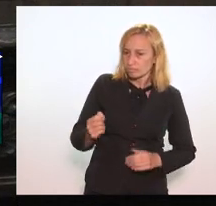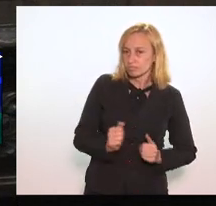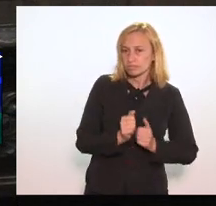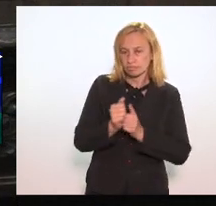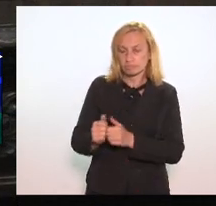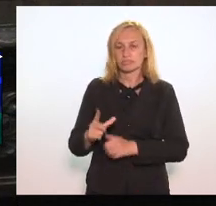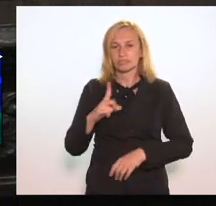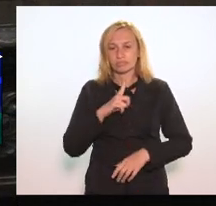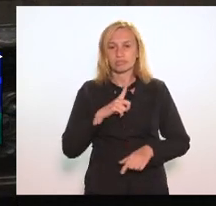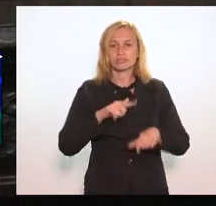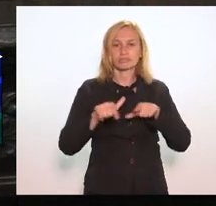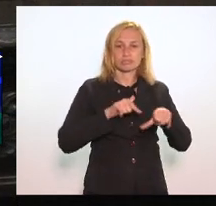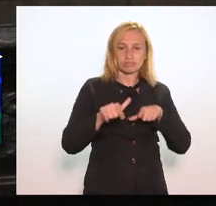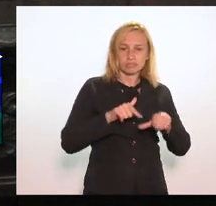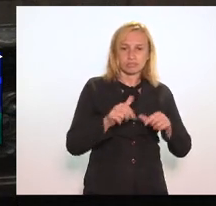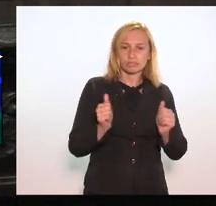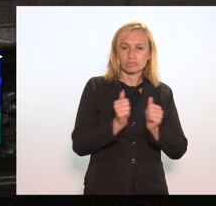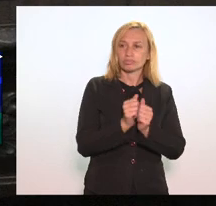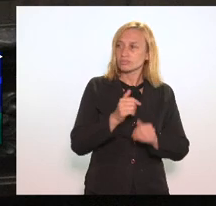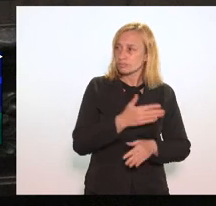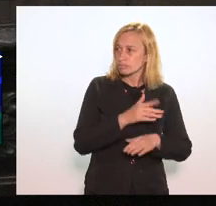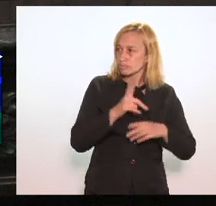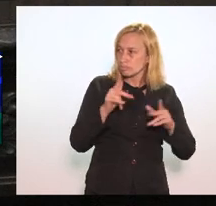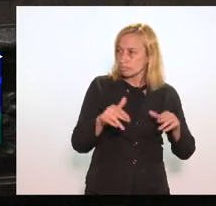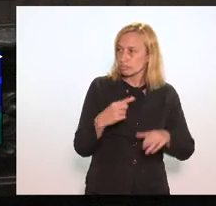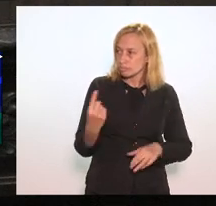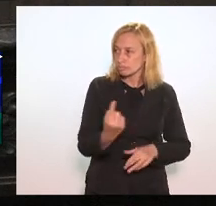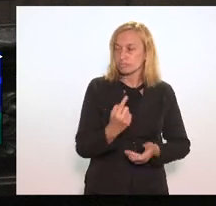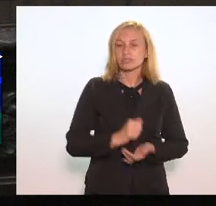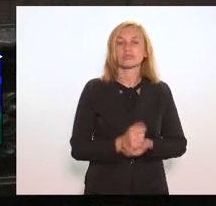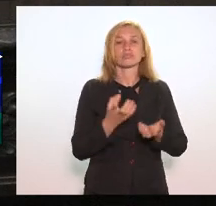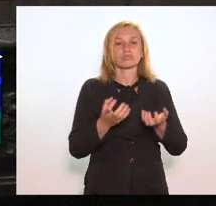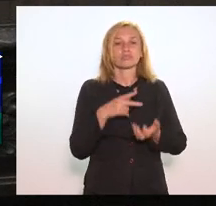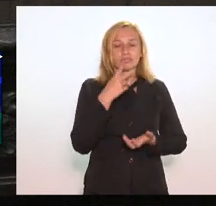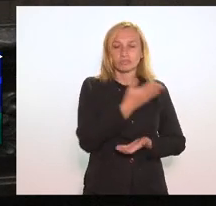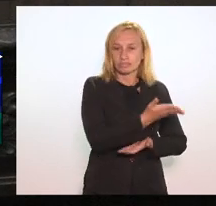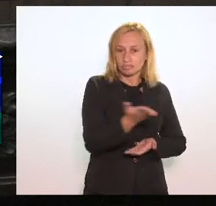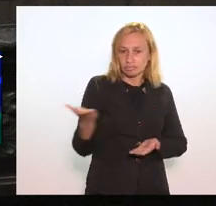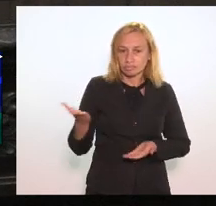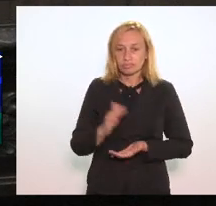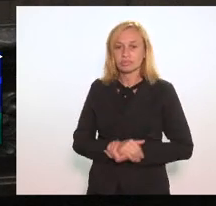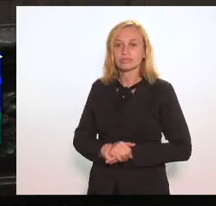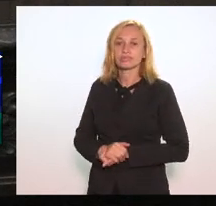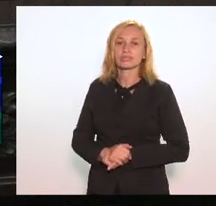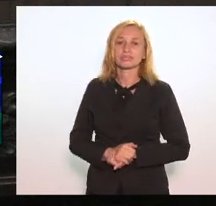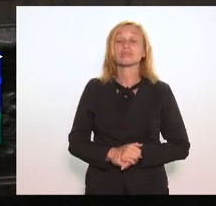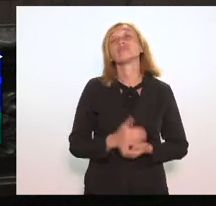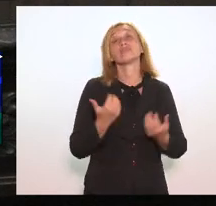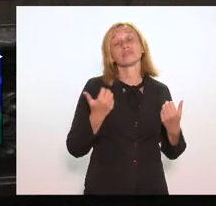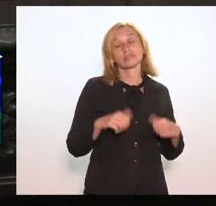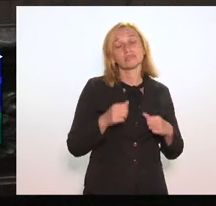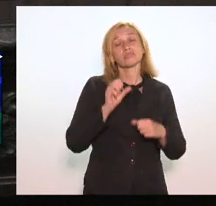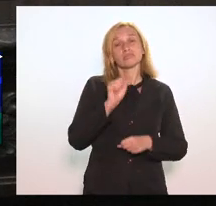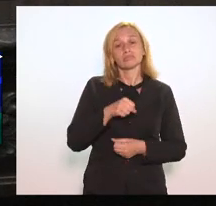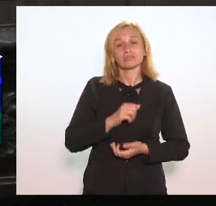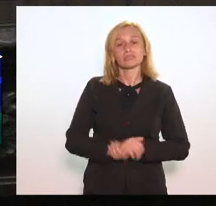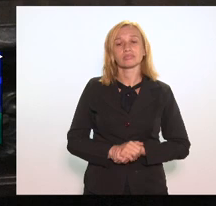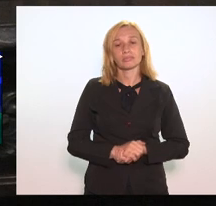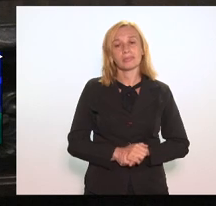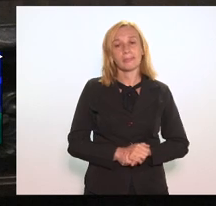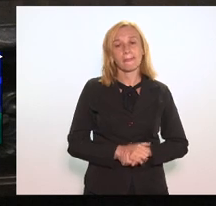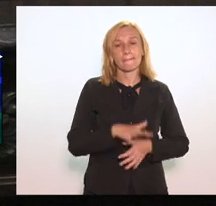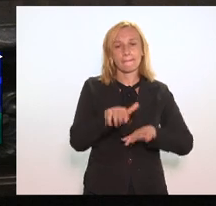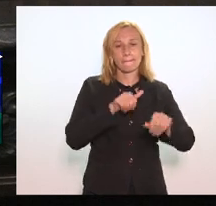tiveram trabalhando como todos aqui eu quero dizer a todos vocês que precisamos sim